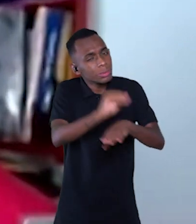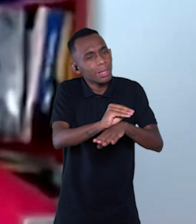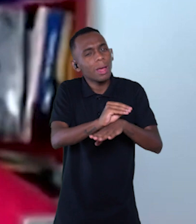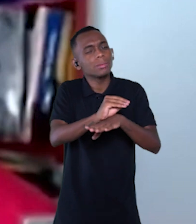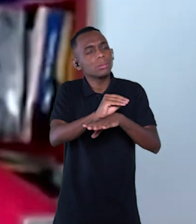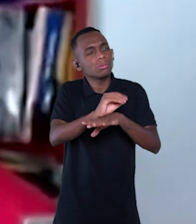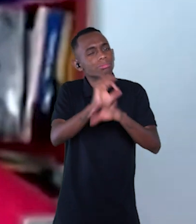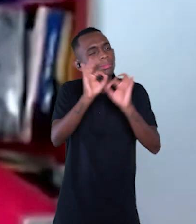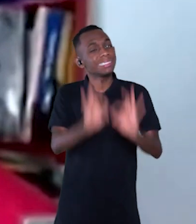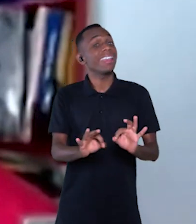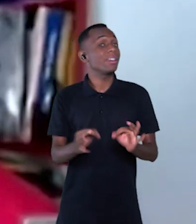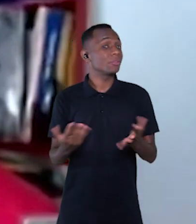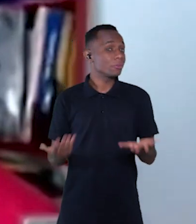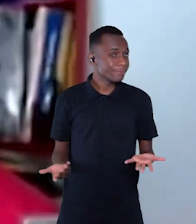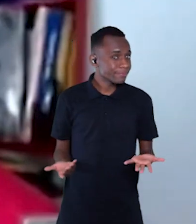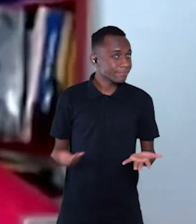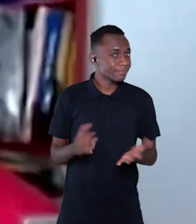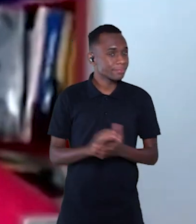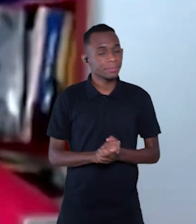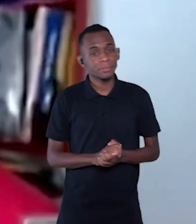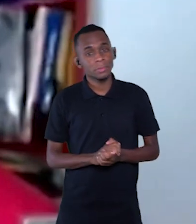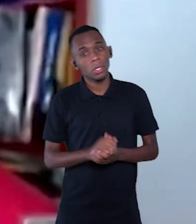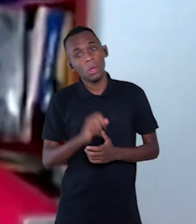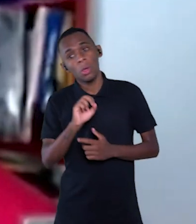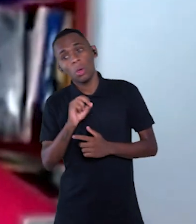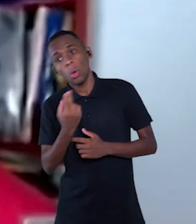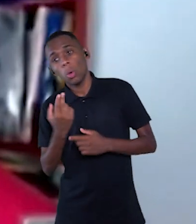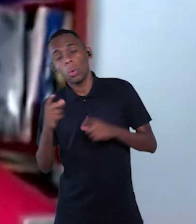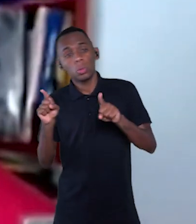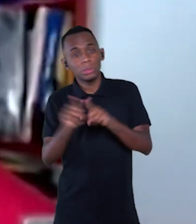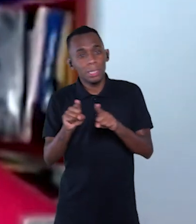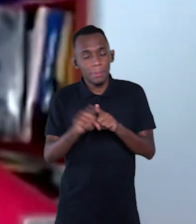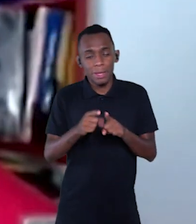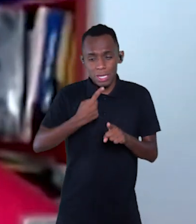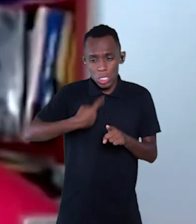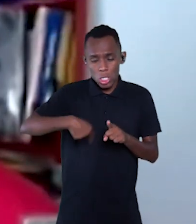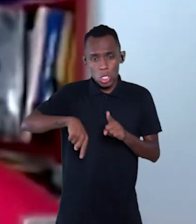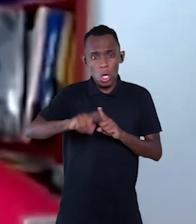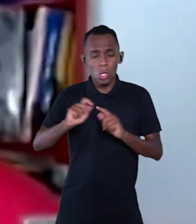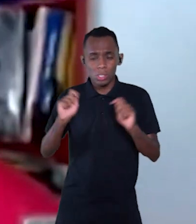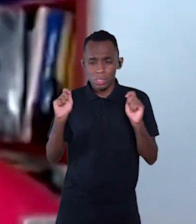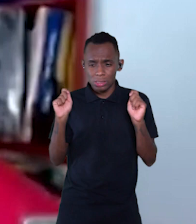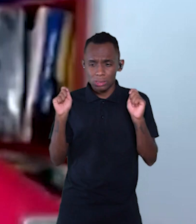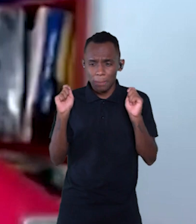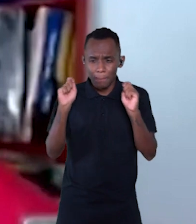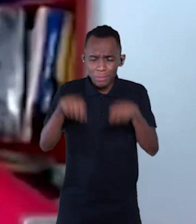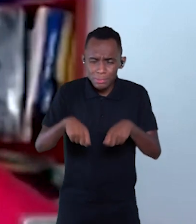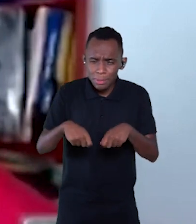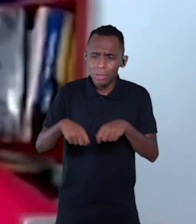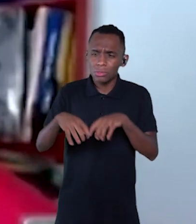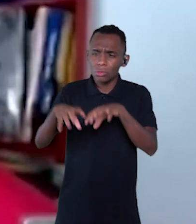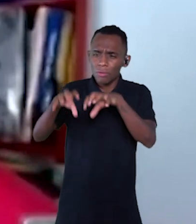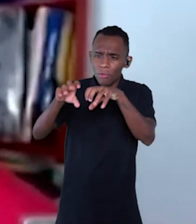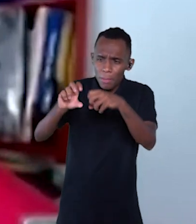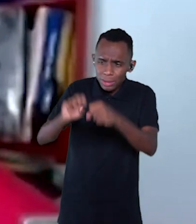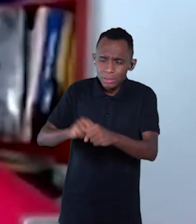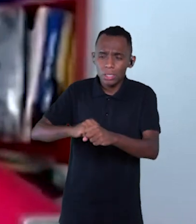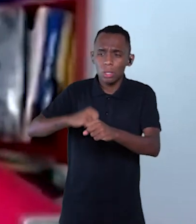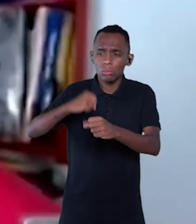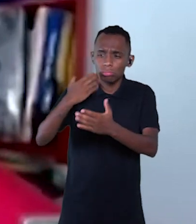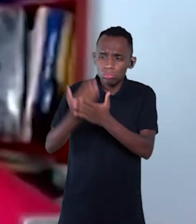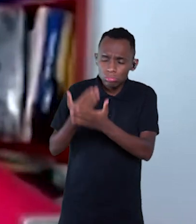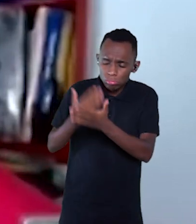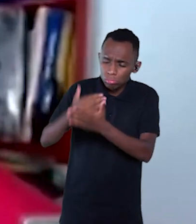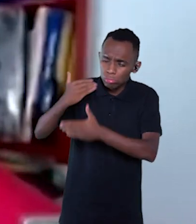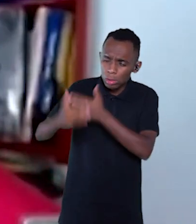adequado? Será que o fato da gente não ter a possibilidade de uma formação mais tranquila, né? Muitas vezes a